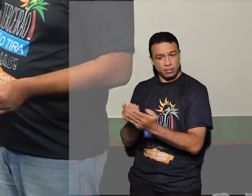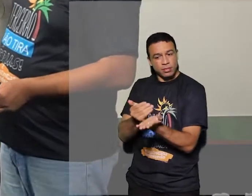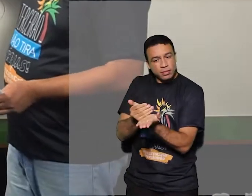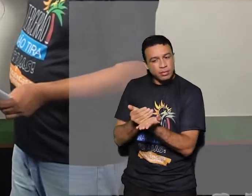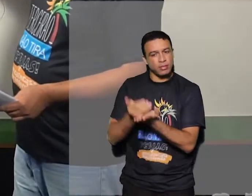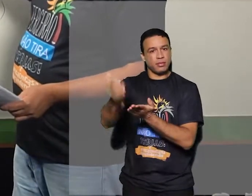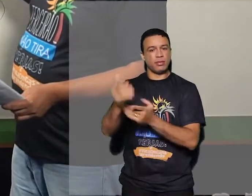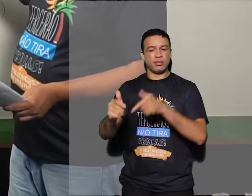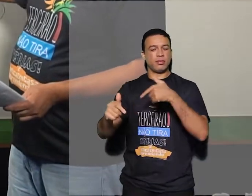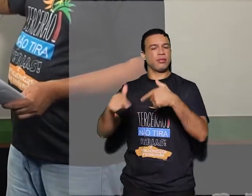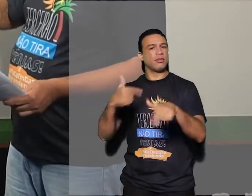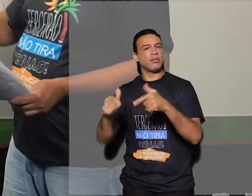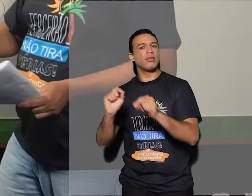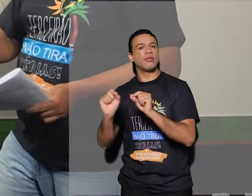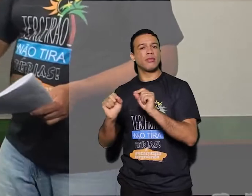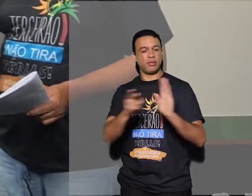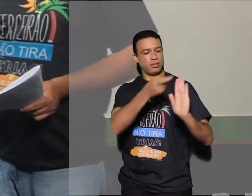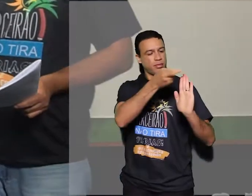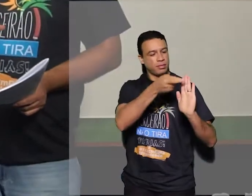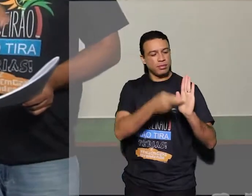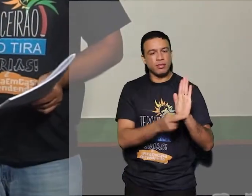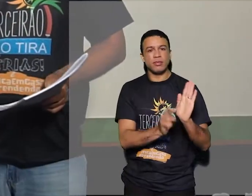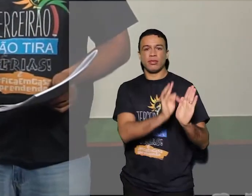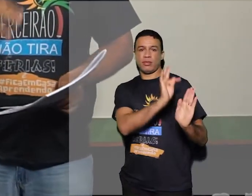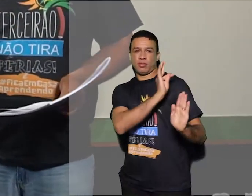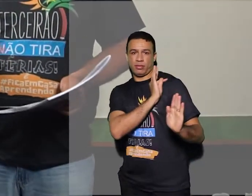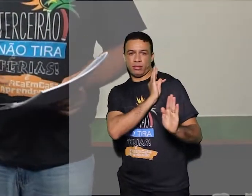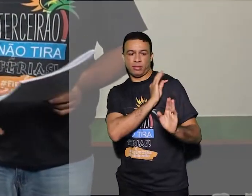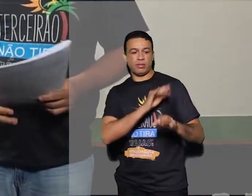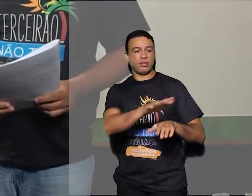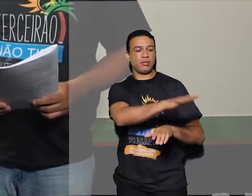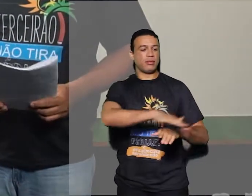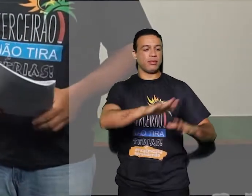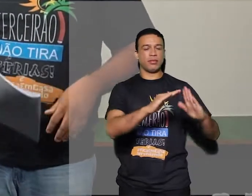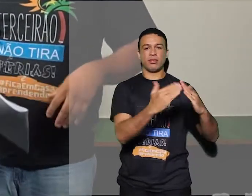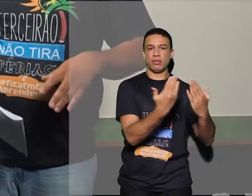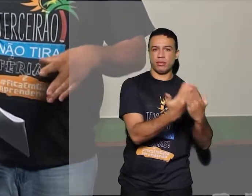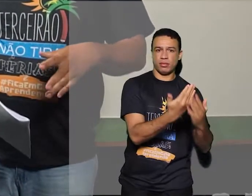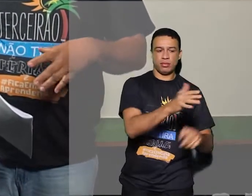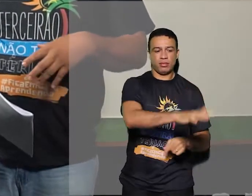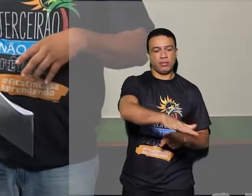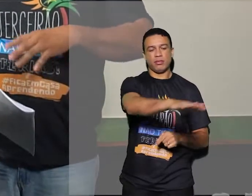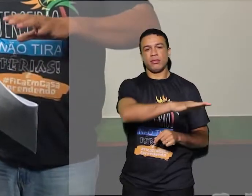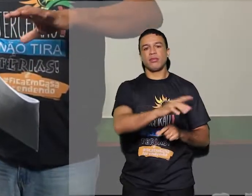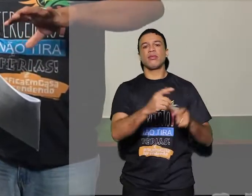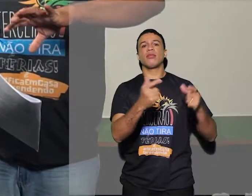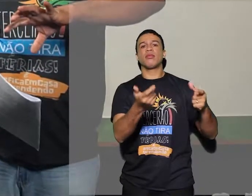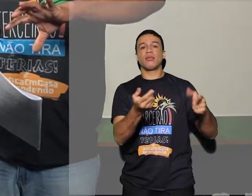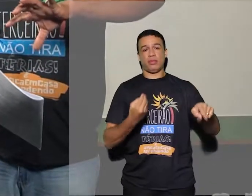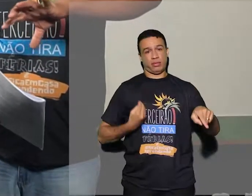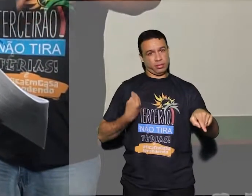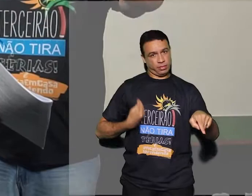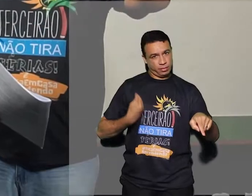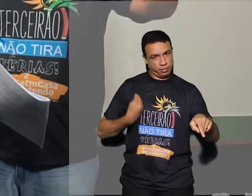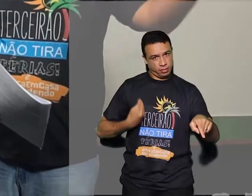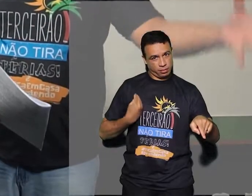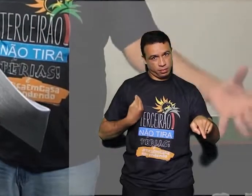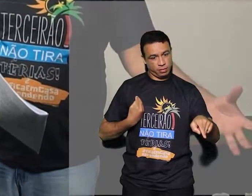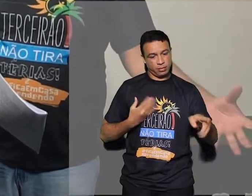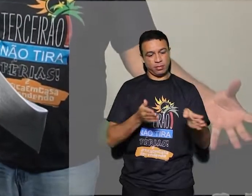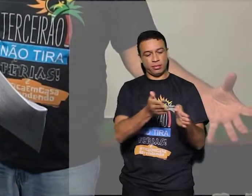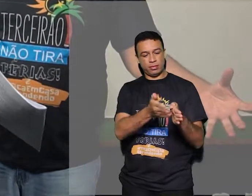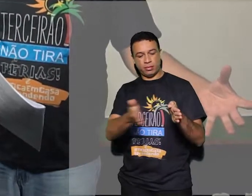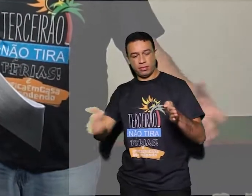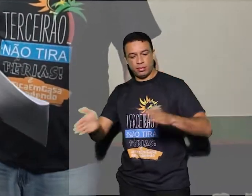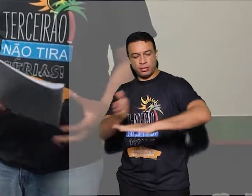trabalhar técnicas, regras e escolas que são vigentes, né? Essas escolas que são vigentes, elas vão contrapor tudo o que acontece